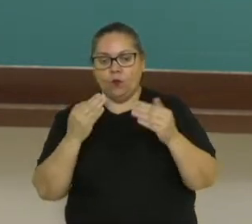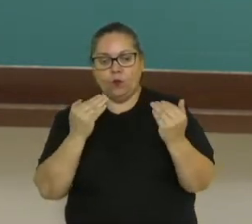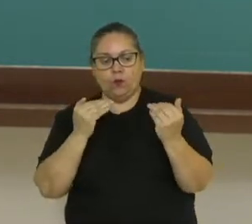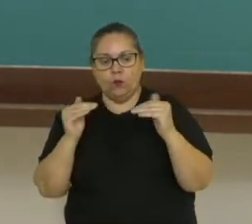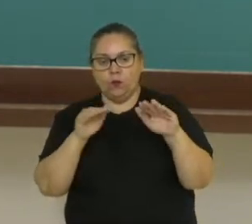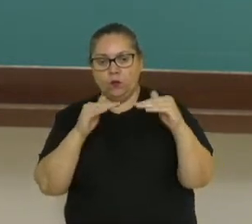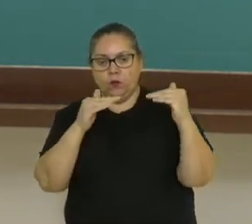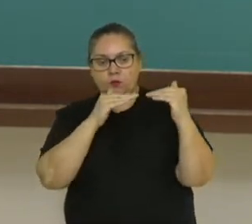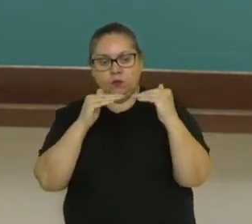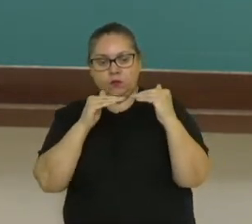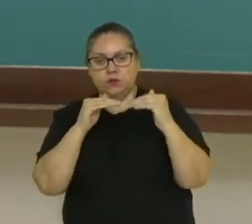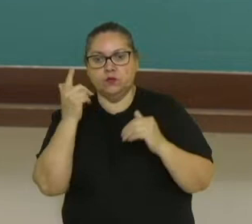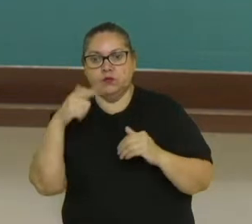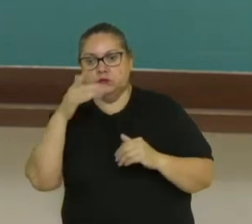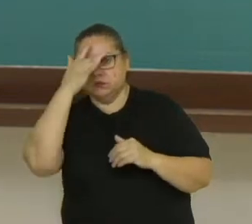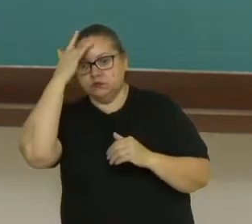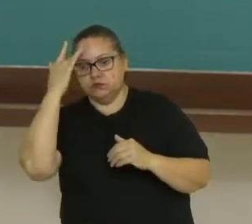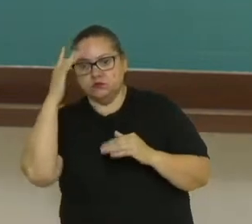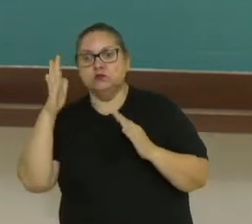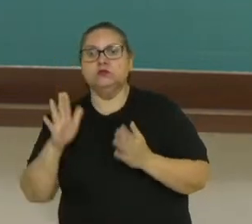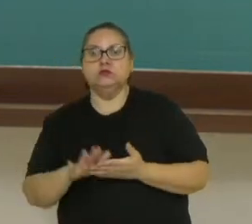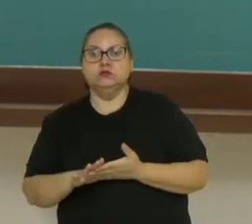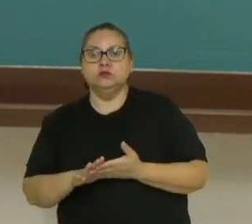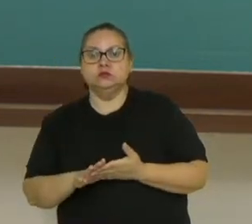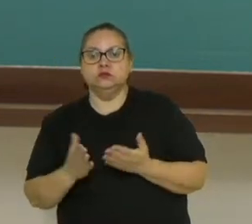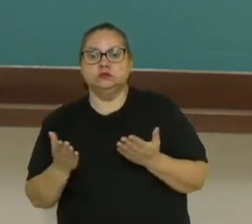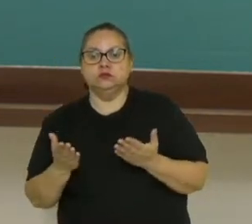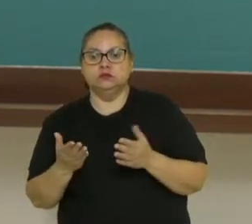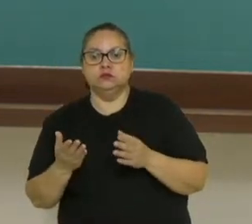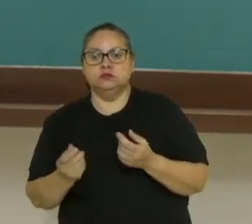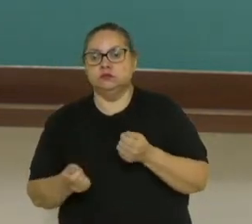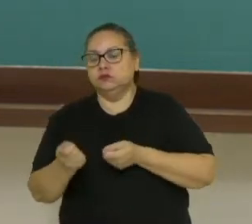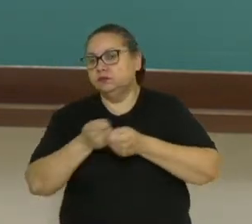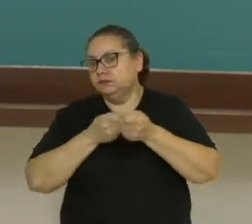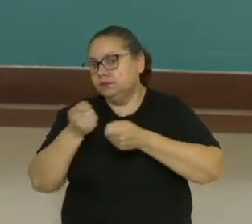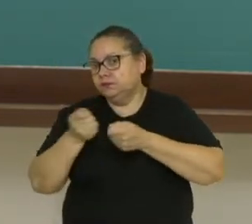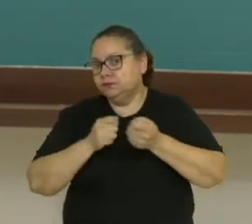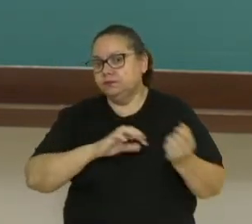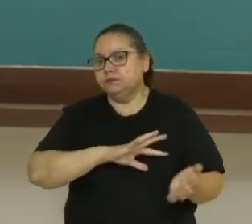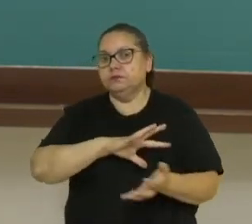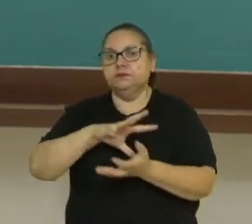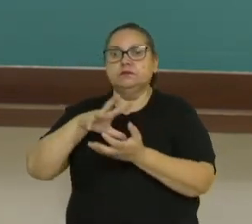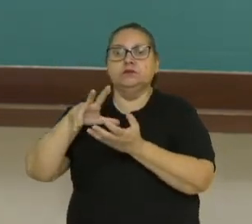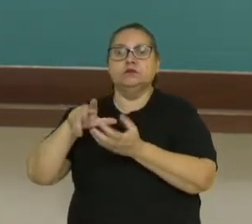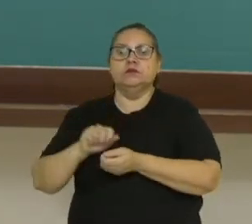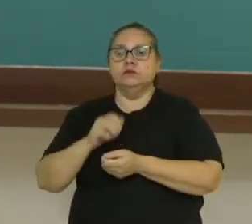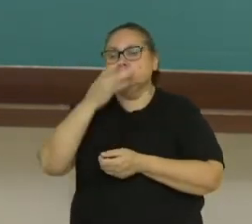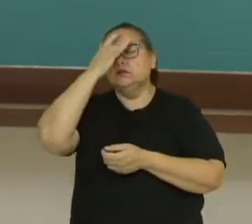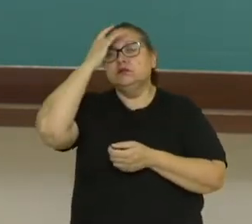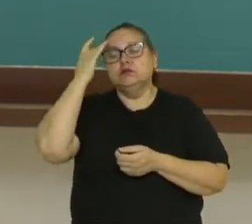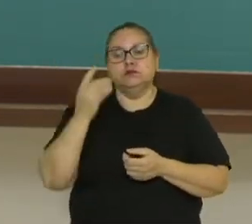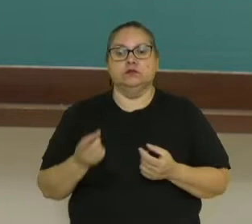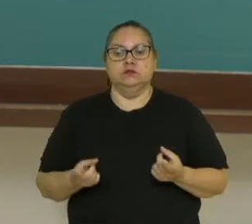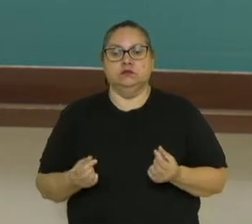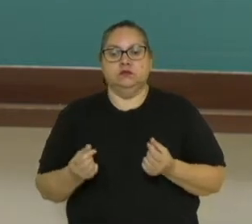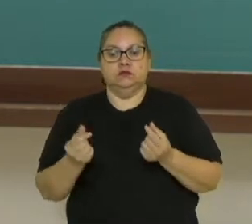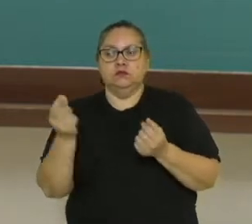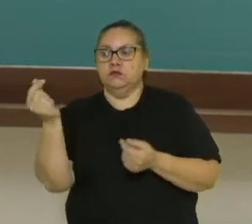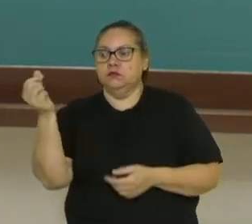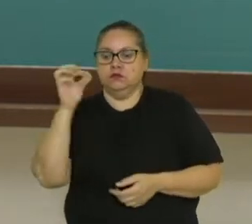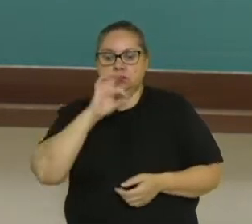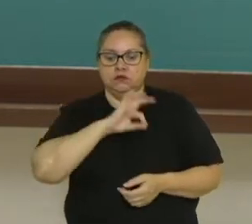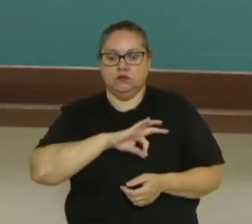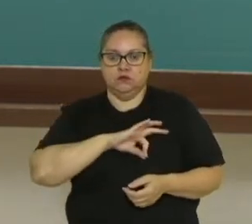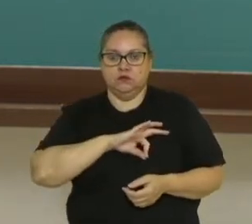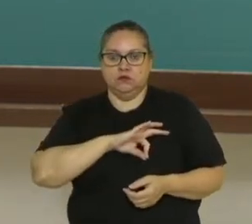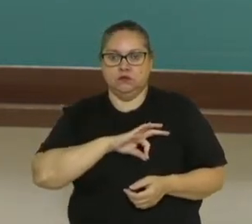pessoa. Por isso, né, quando falamos de economia mundial, as pessoas que ganham salário